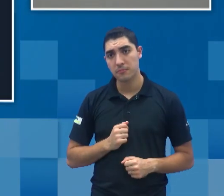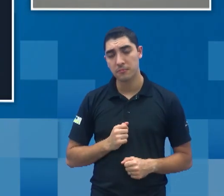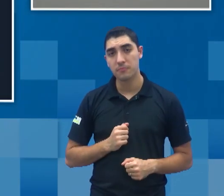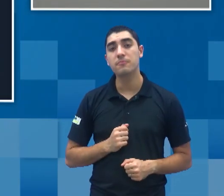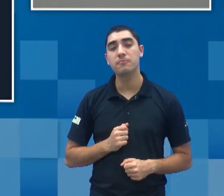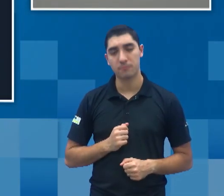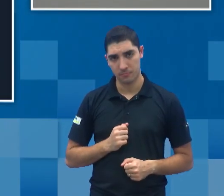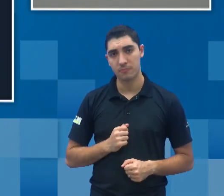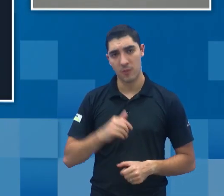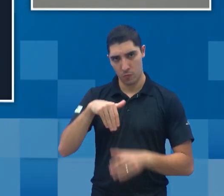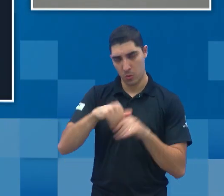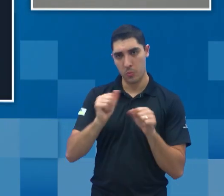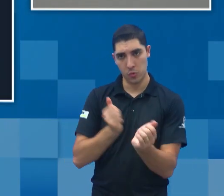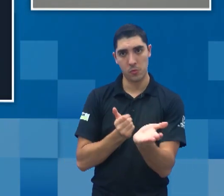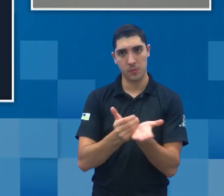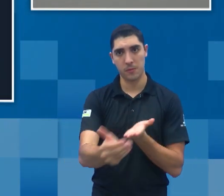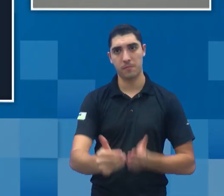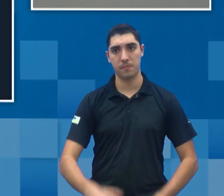Aberta a votação.